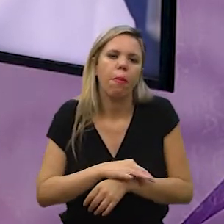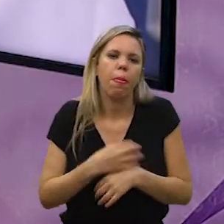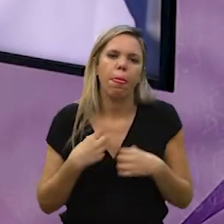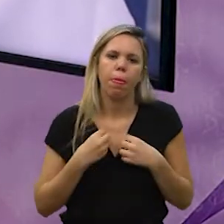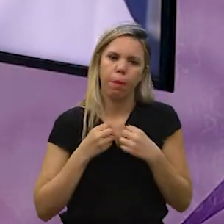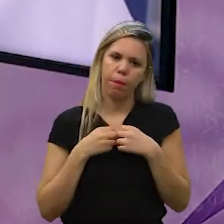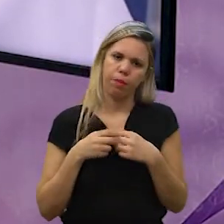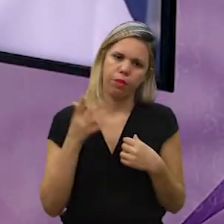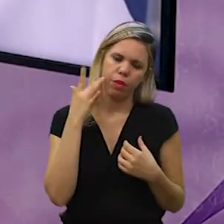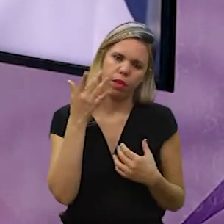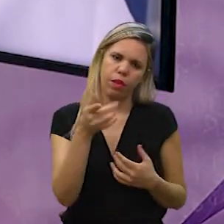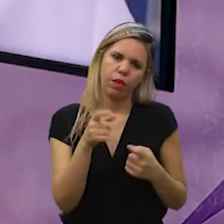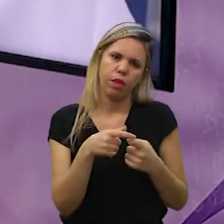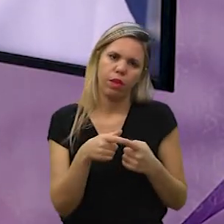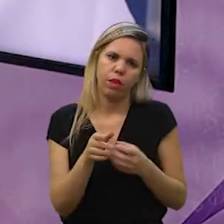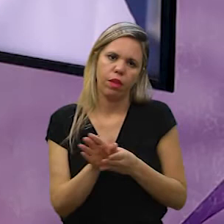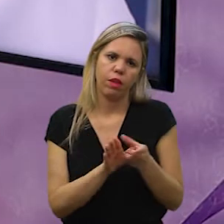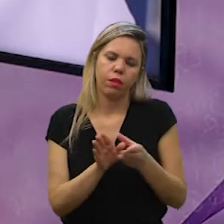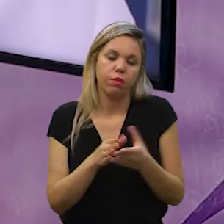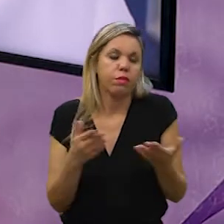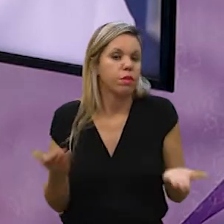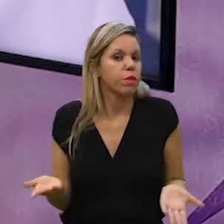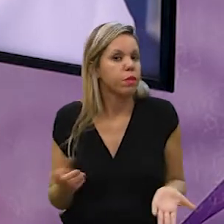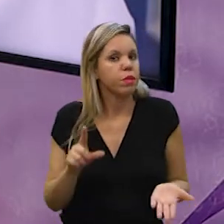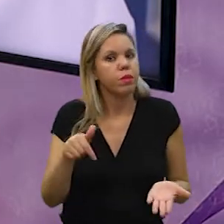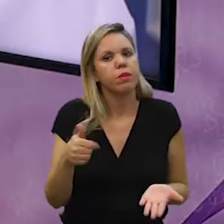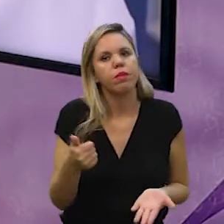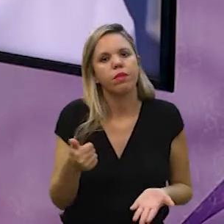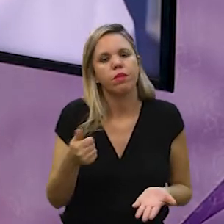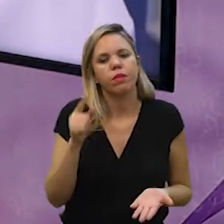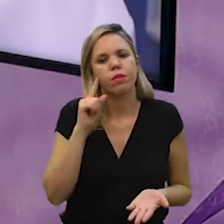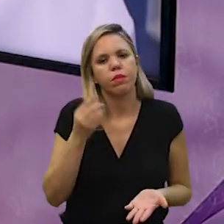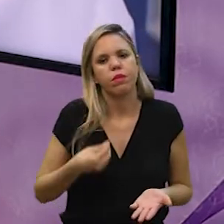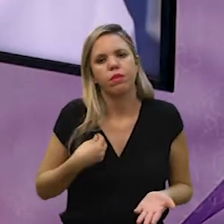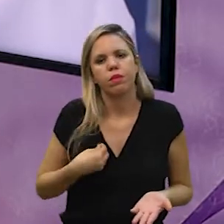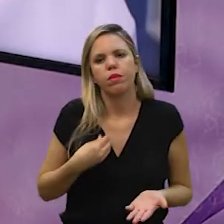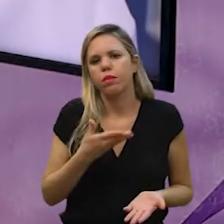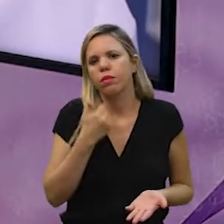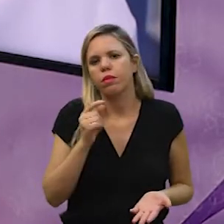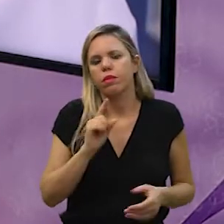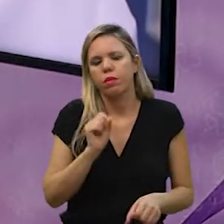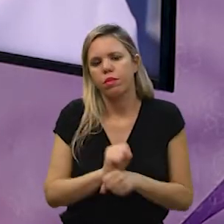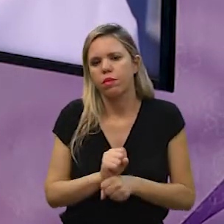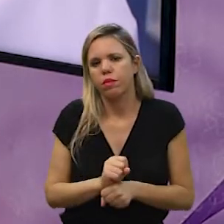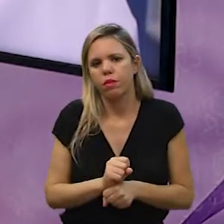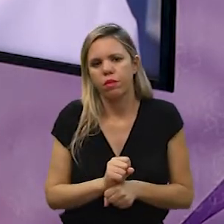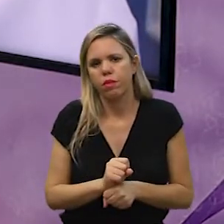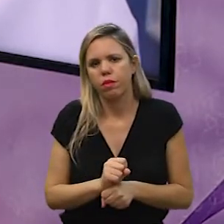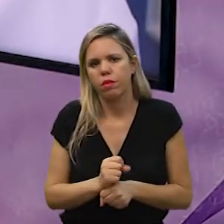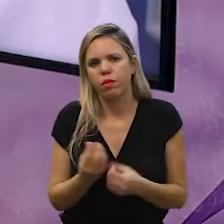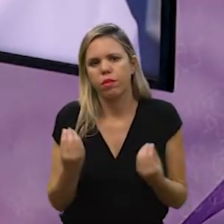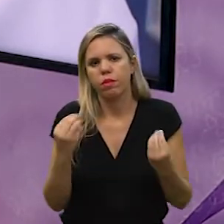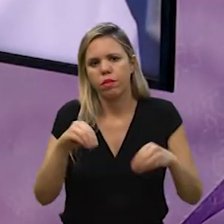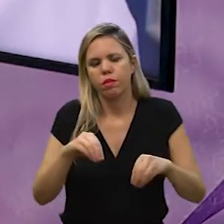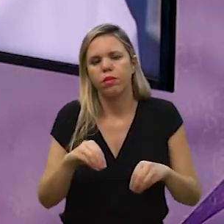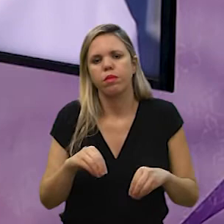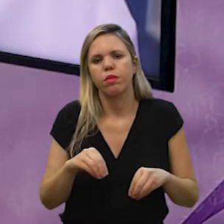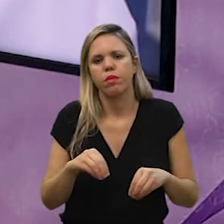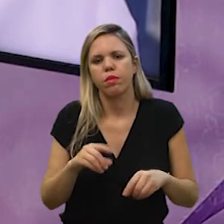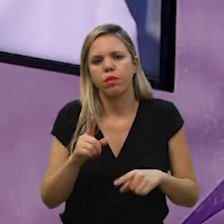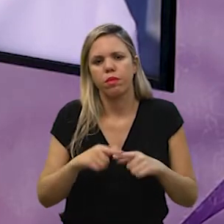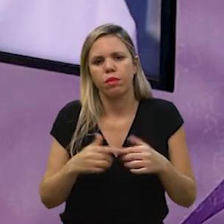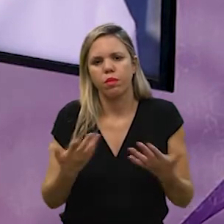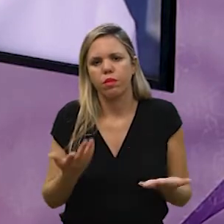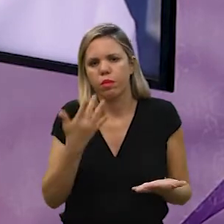pulseirinha. O senhor, como médico, recomenda isso logo nos primeiros dias de vida ou é melhor esperar para colocar